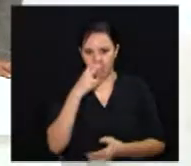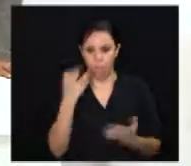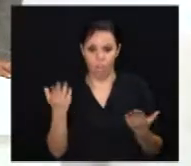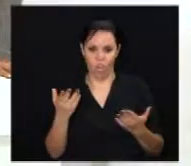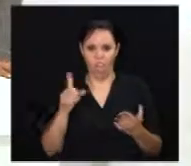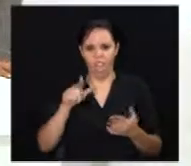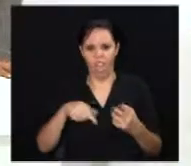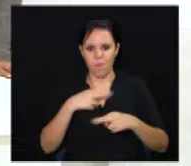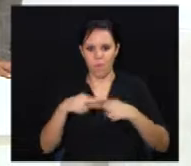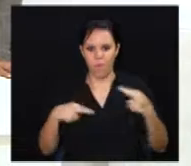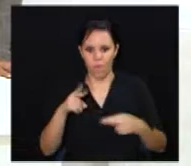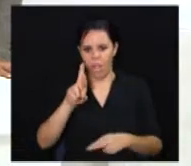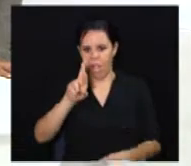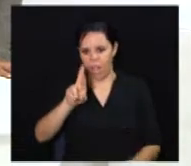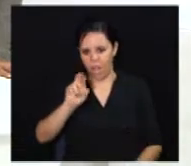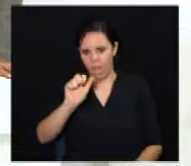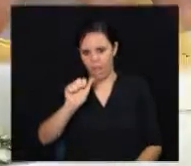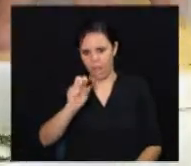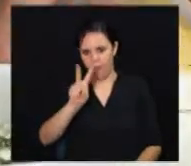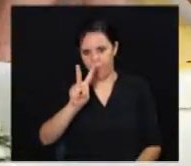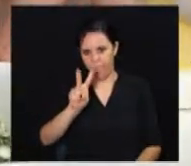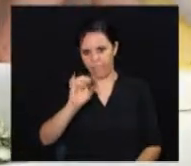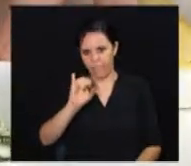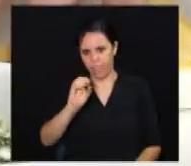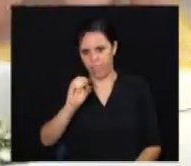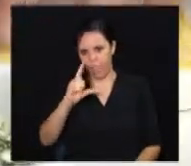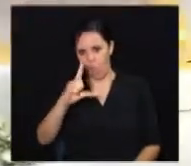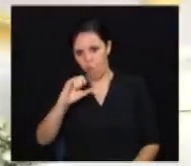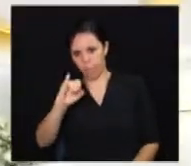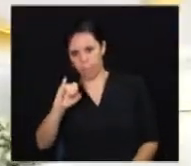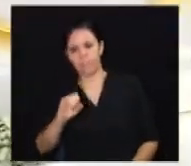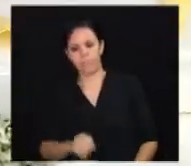bonitinho. Né? Vou fazer os 4 aqui.